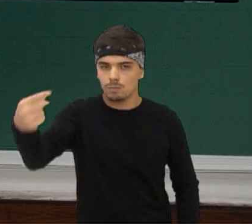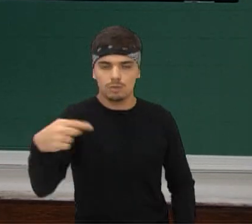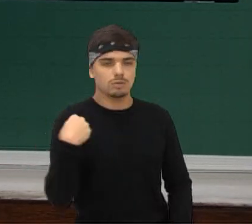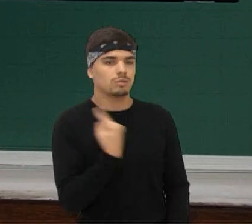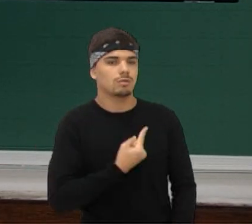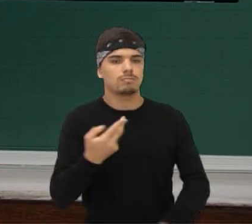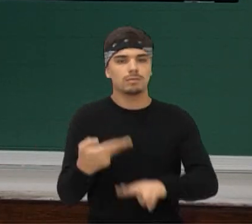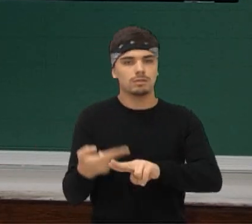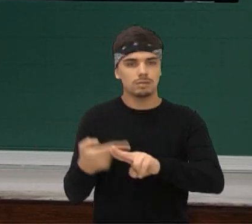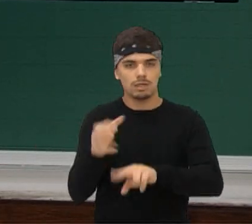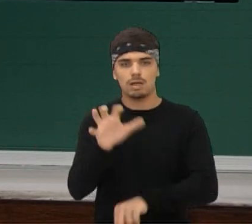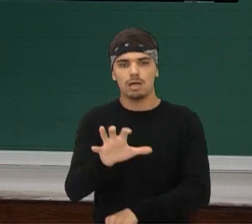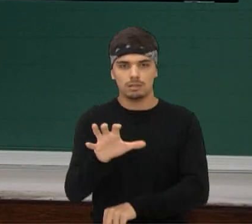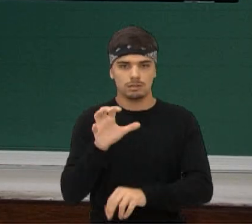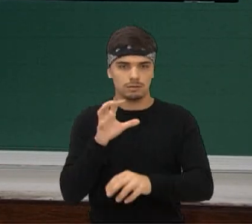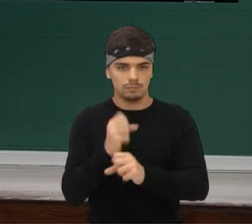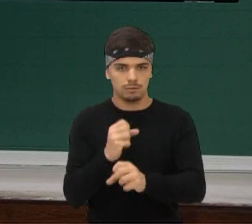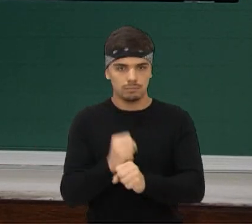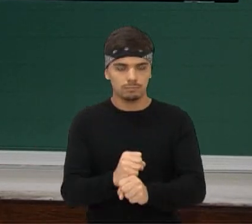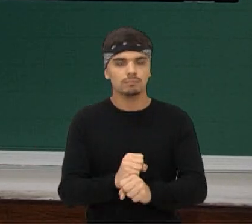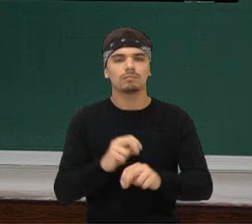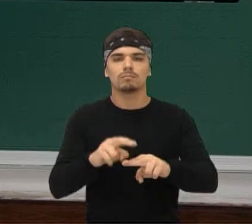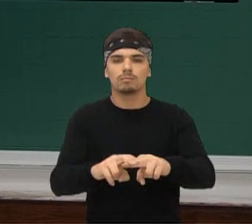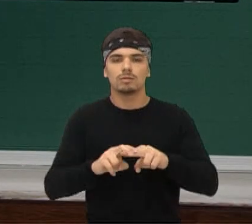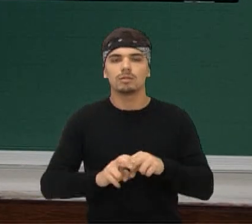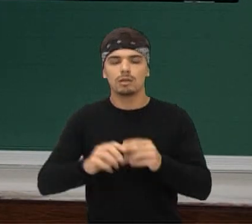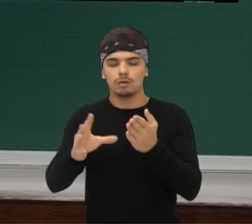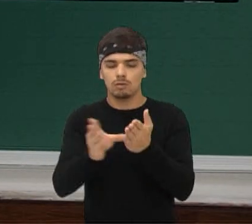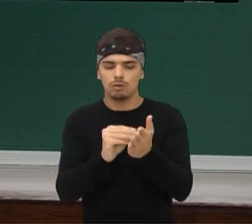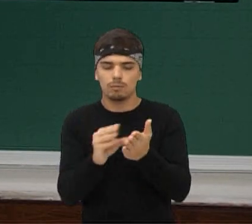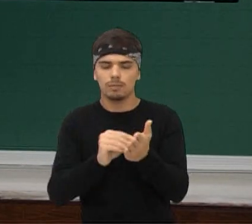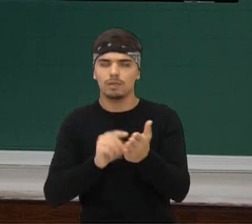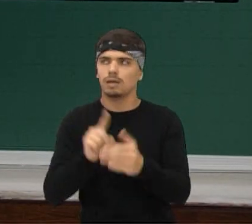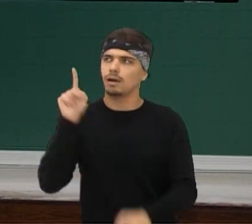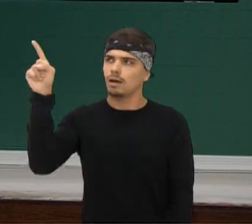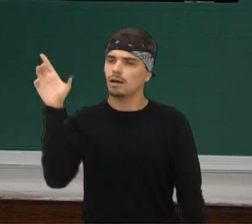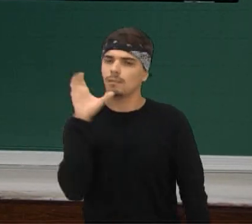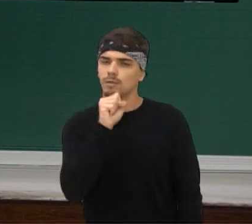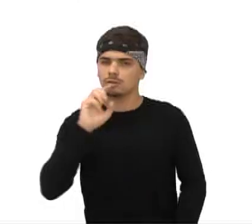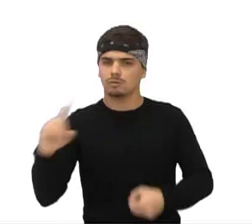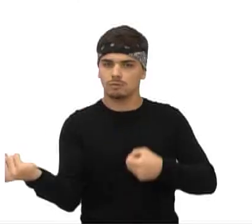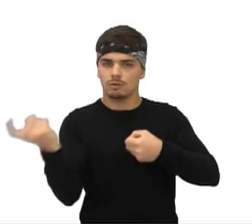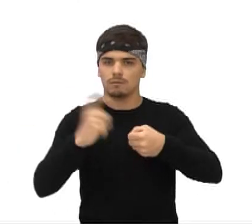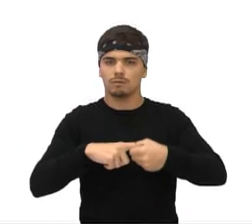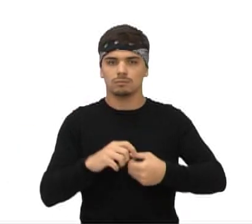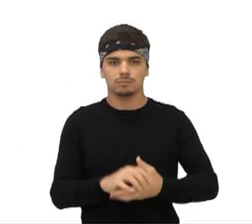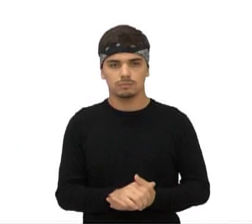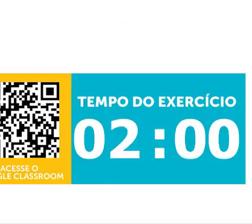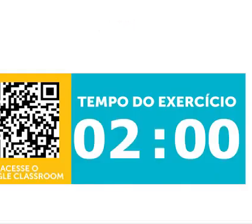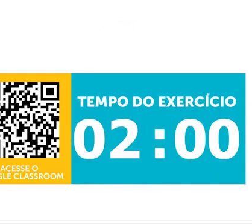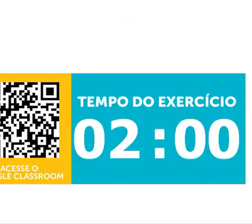vamos precisar dessa fórmula, tá bom, gente? Então, copia aí no seu caderno, por favor.